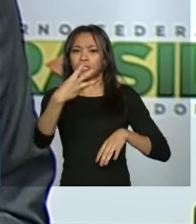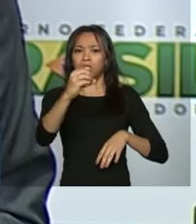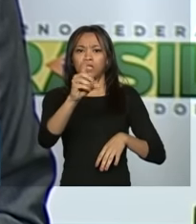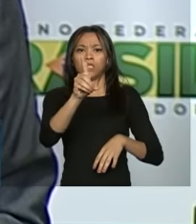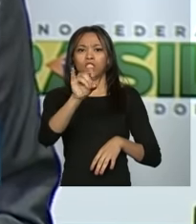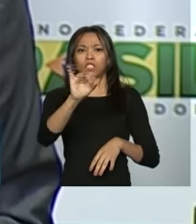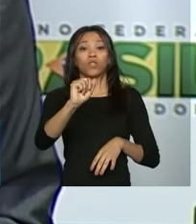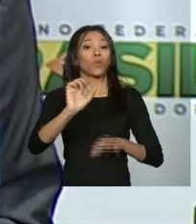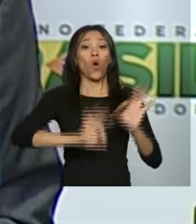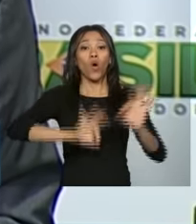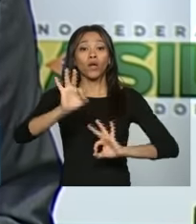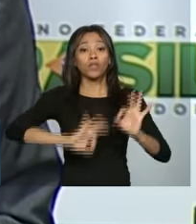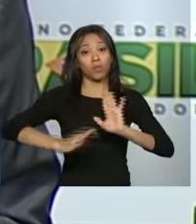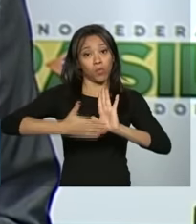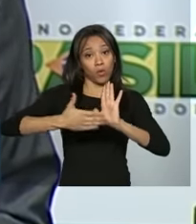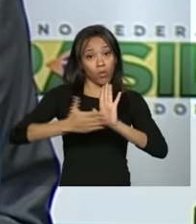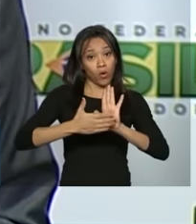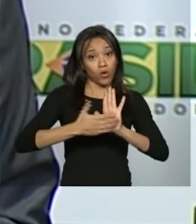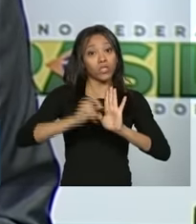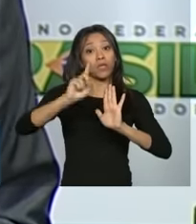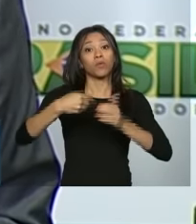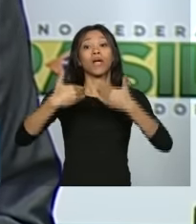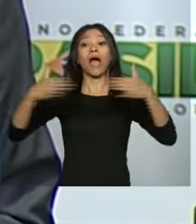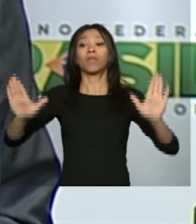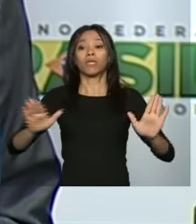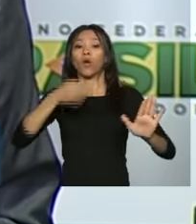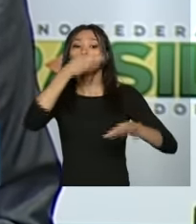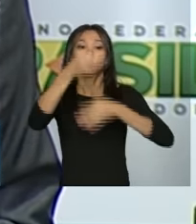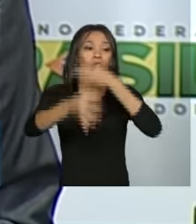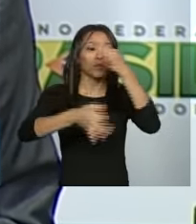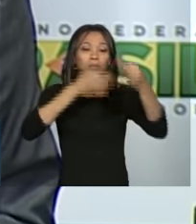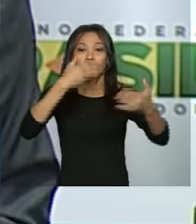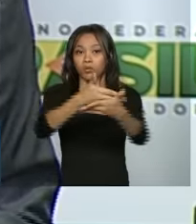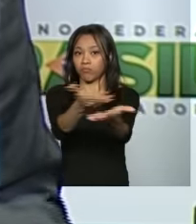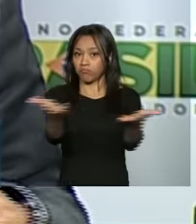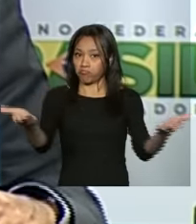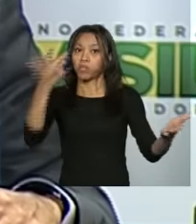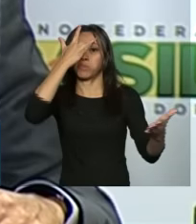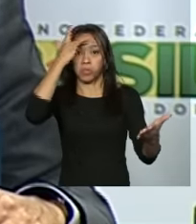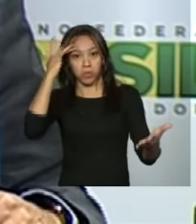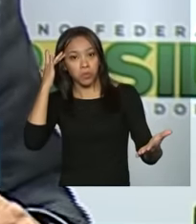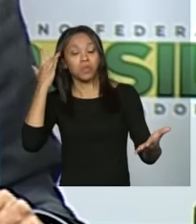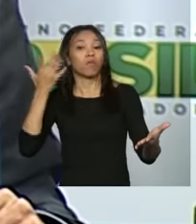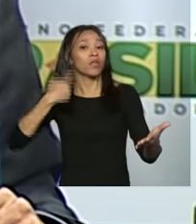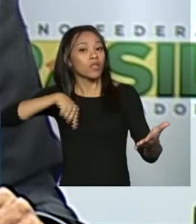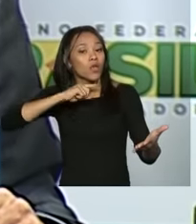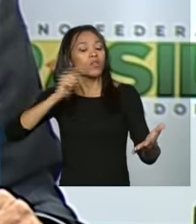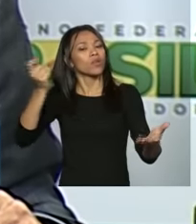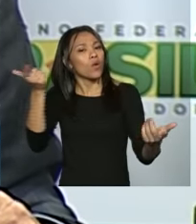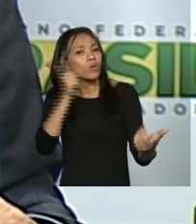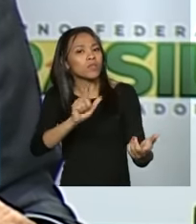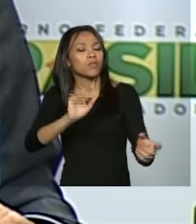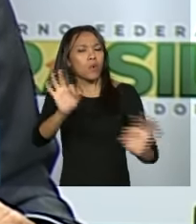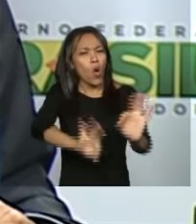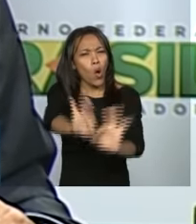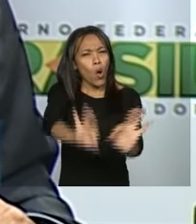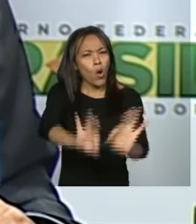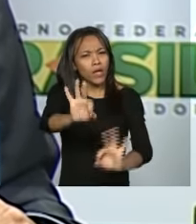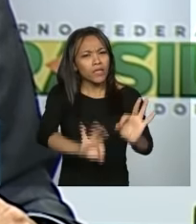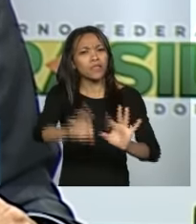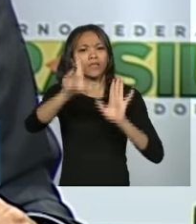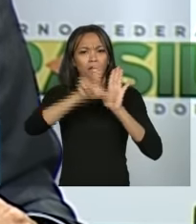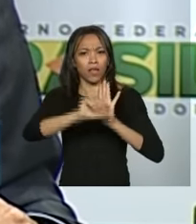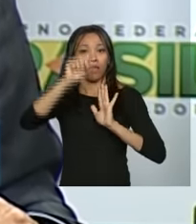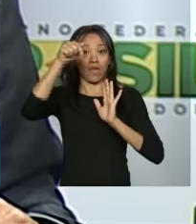proposta colocar em consulta pública para que a gente possa eh desenvolver essa proposta Legislativa ainda este